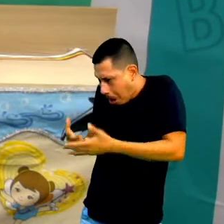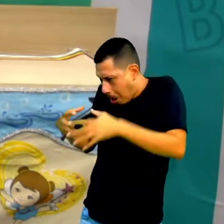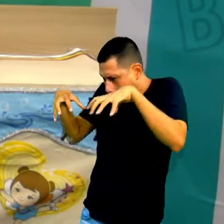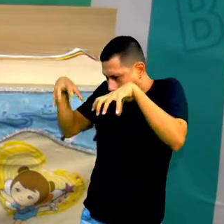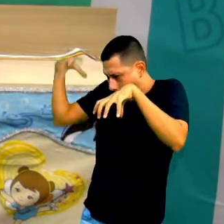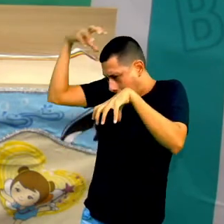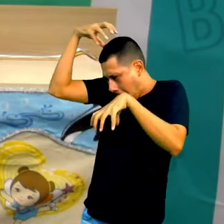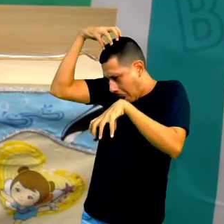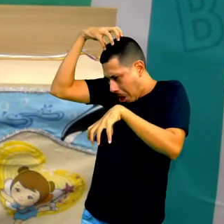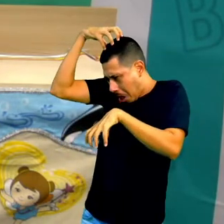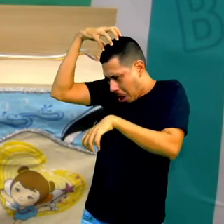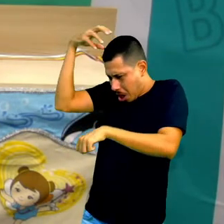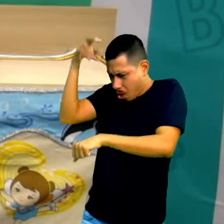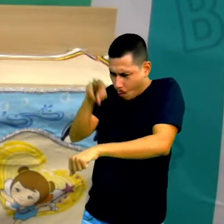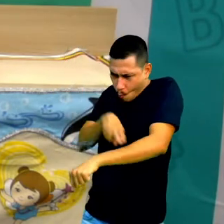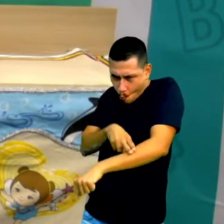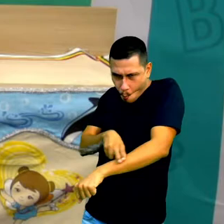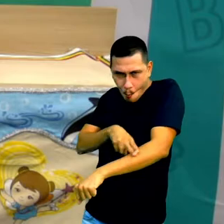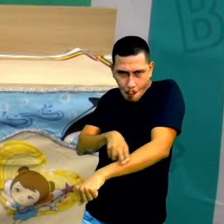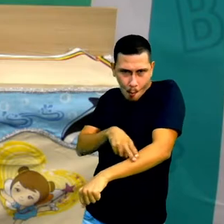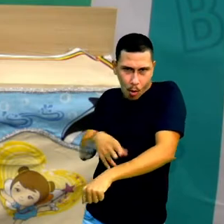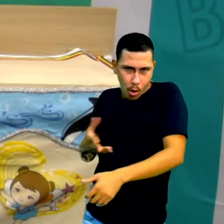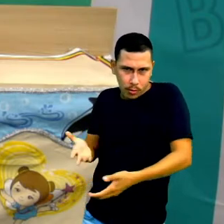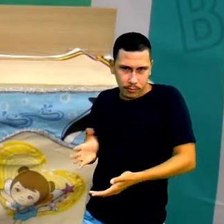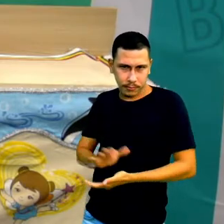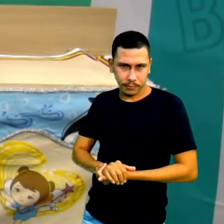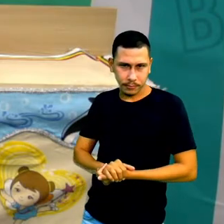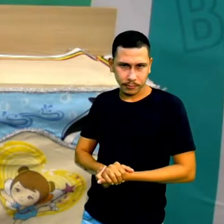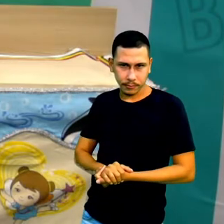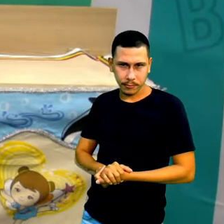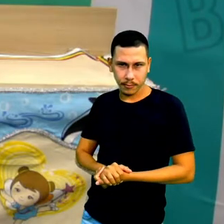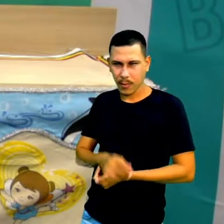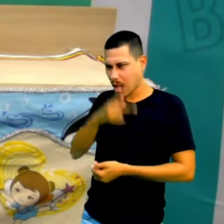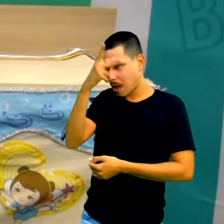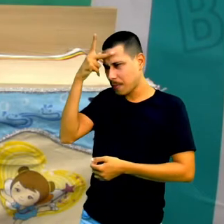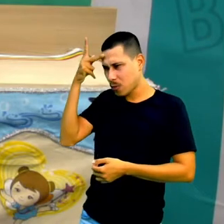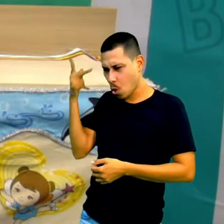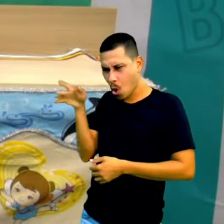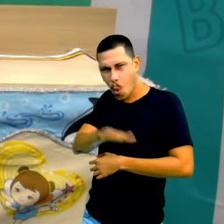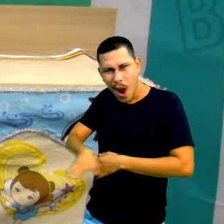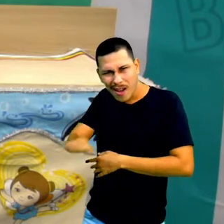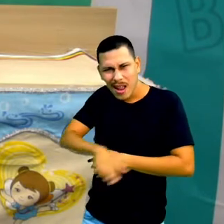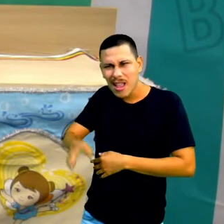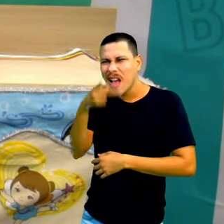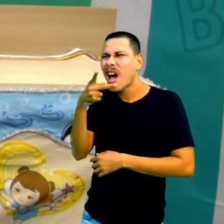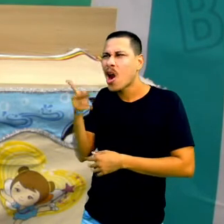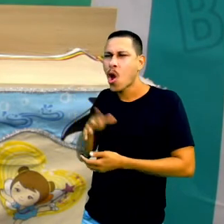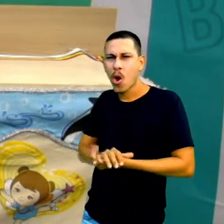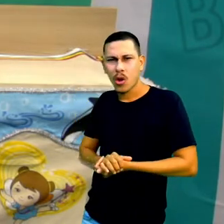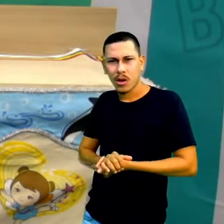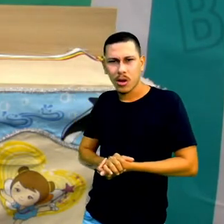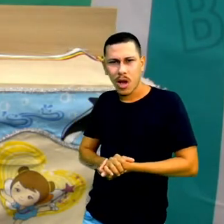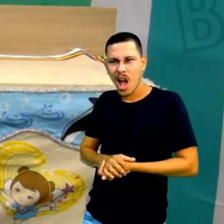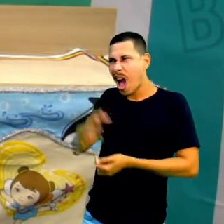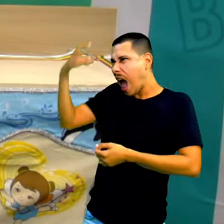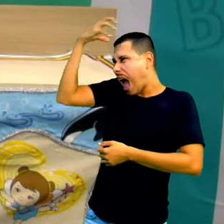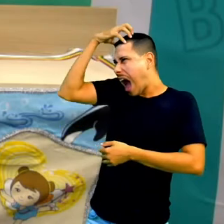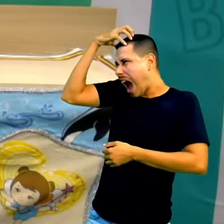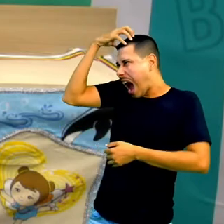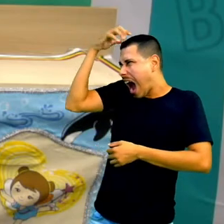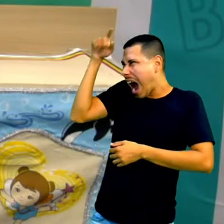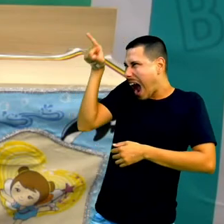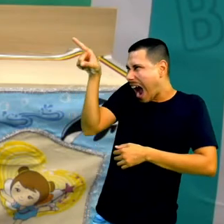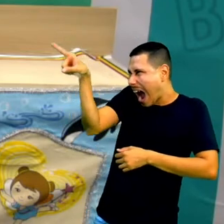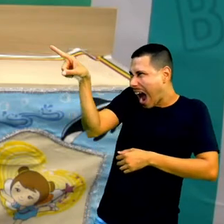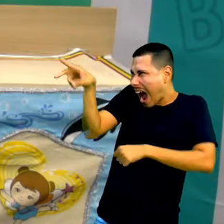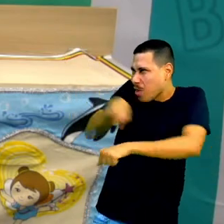Então, literalmente, leiturinha, no meio da multidão, uma criança gritou: o rei está